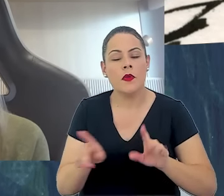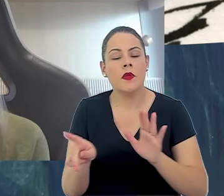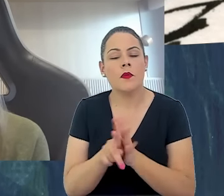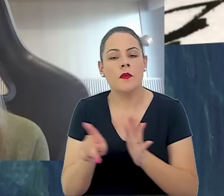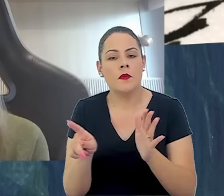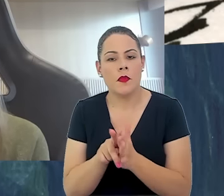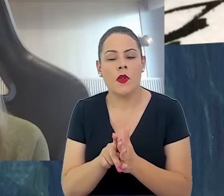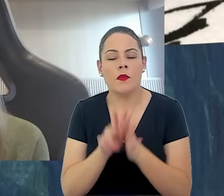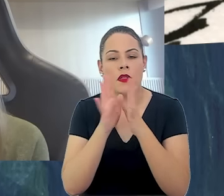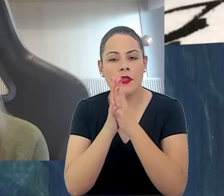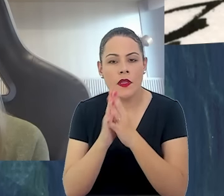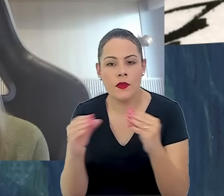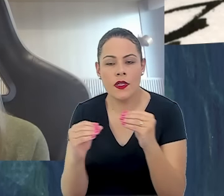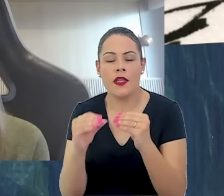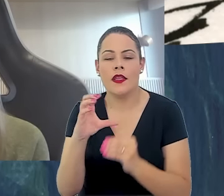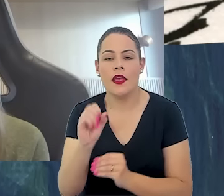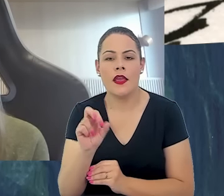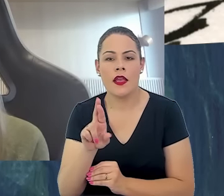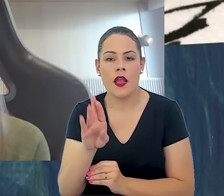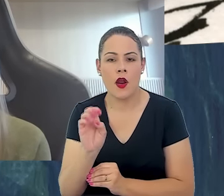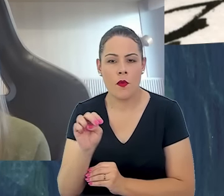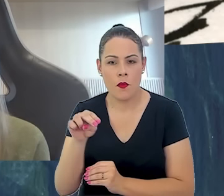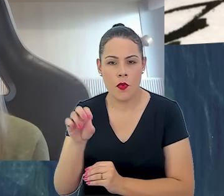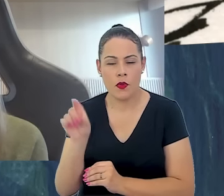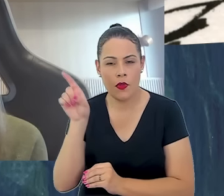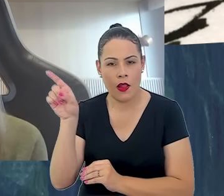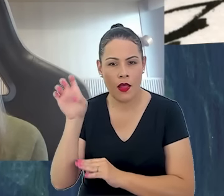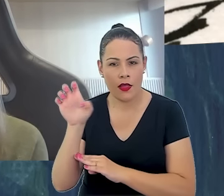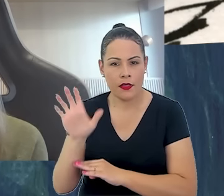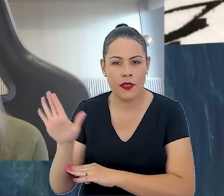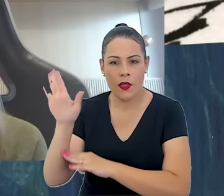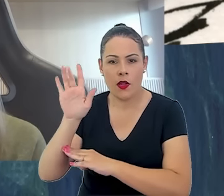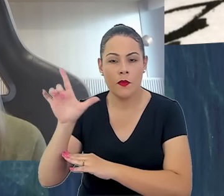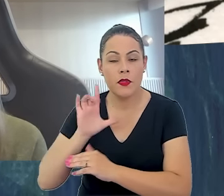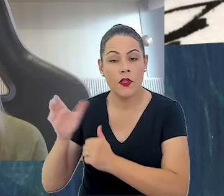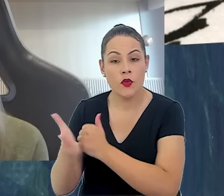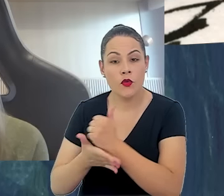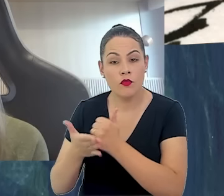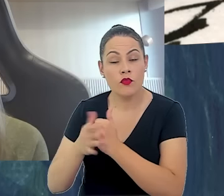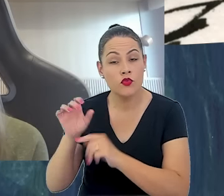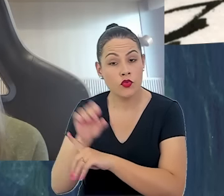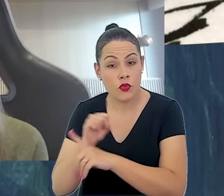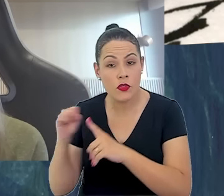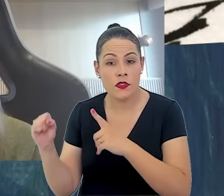a neutralidade carbono na Europa, tem um fundo social de transição.